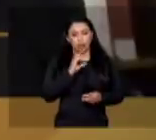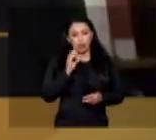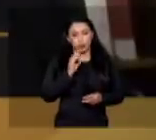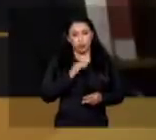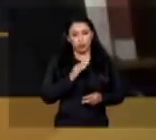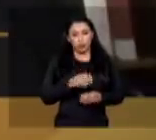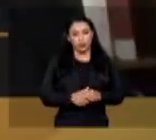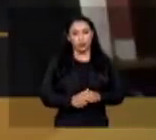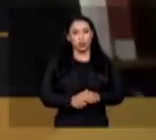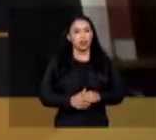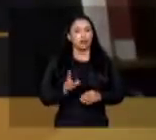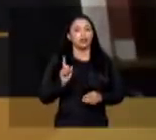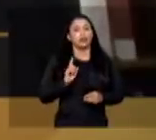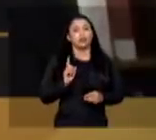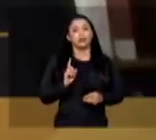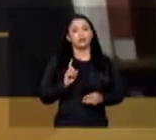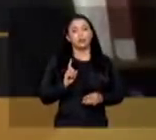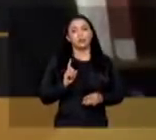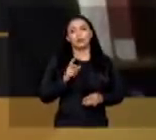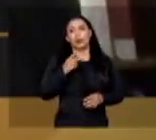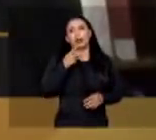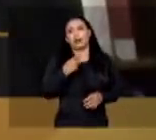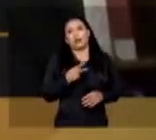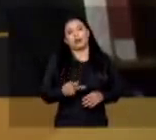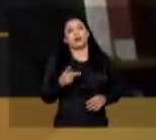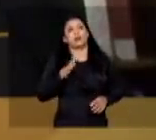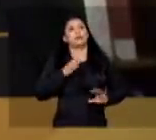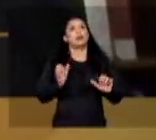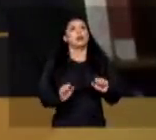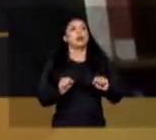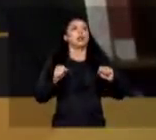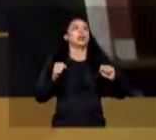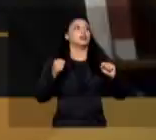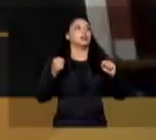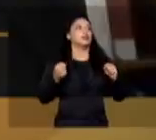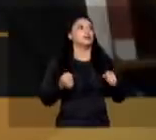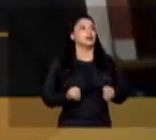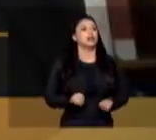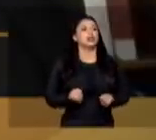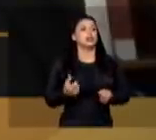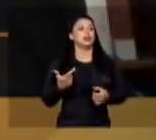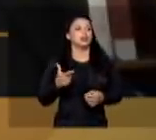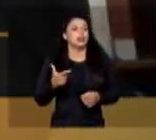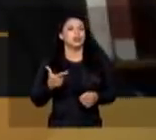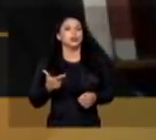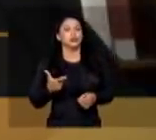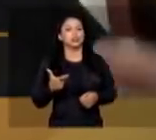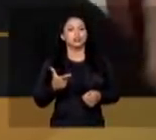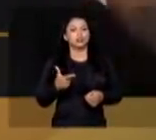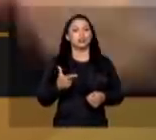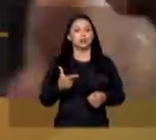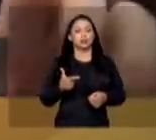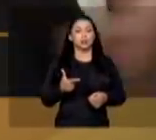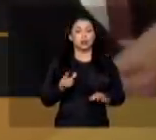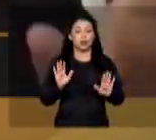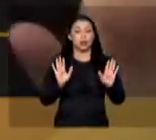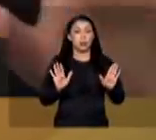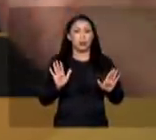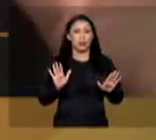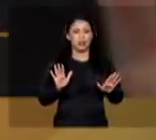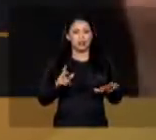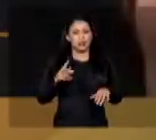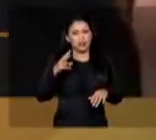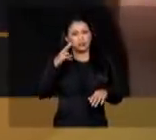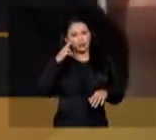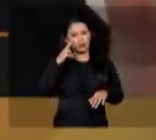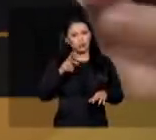não ignorei, quando eu me manifestei, que a defesa não tinha sido ouvida, que realmente ela foi ouvida,